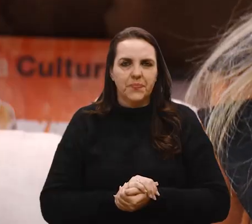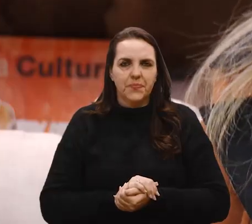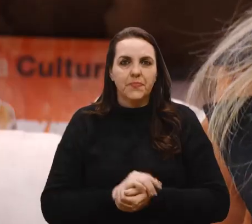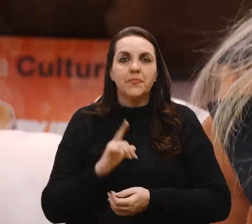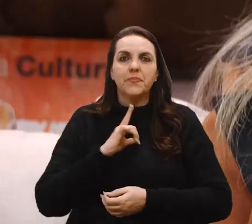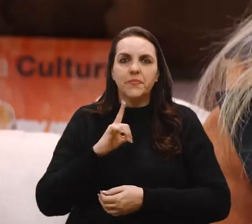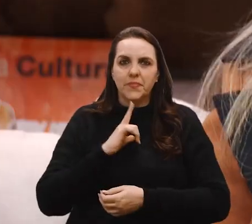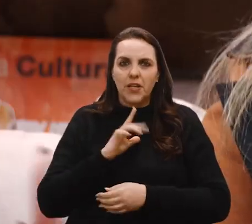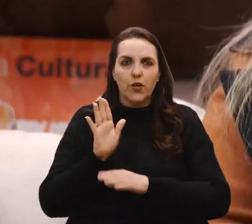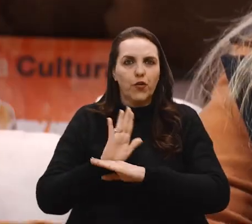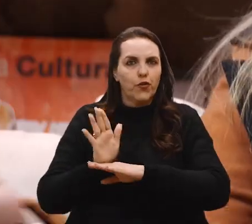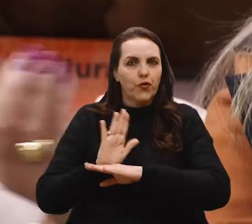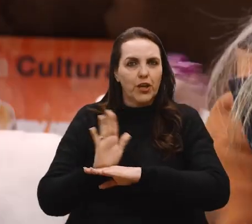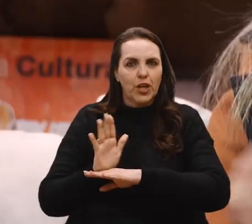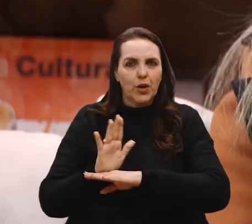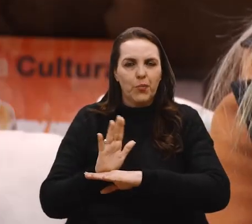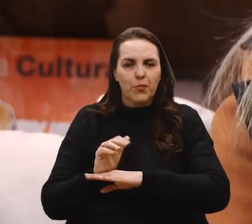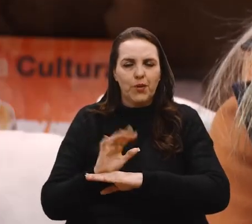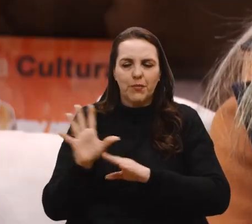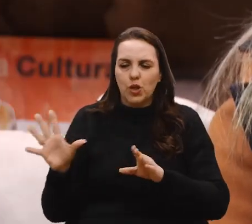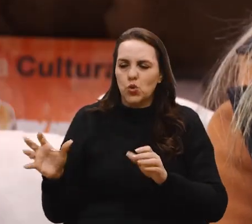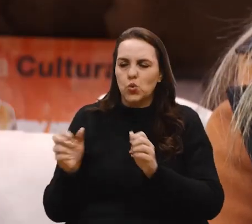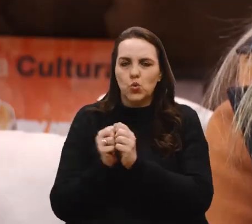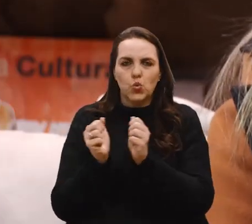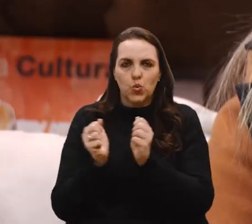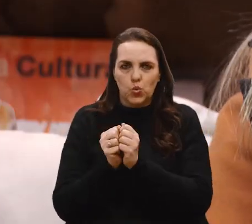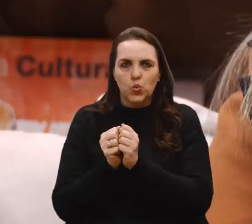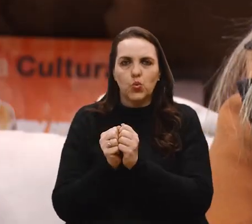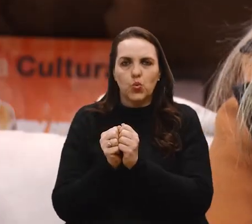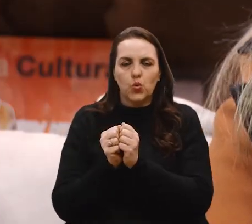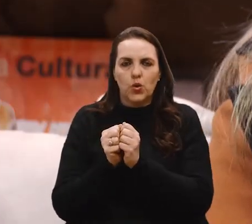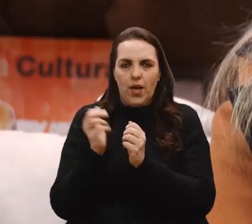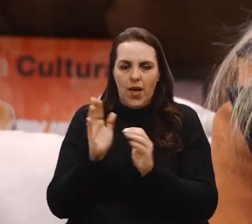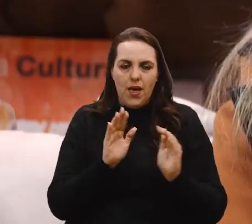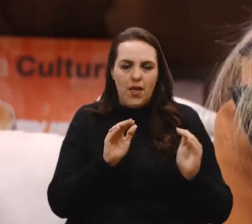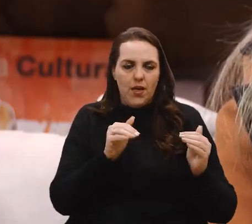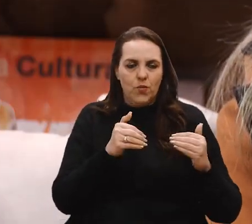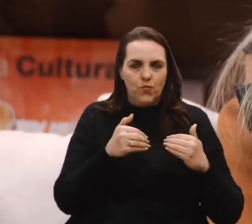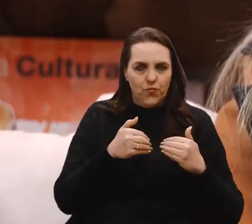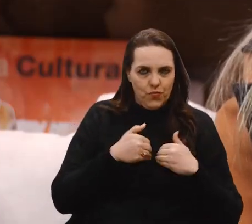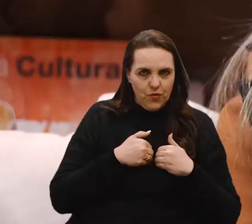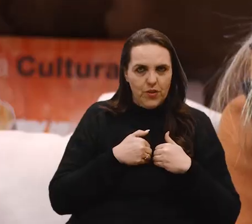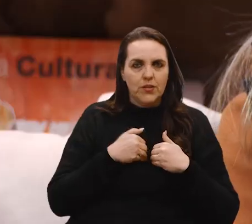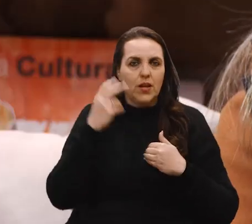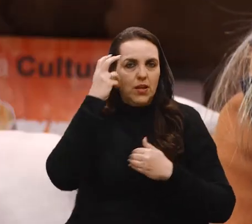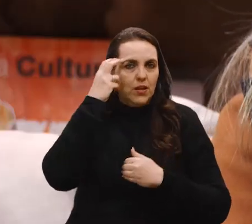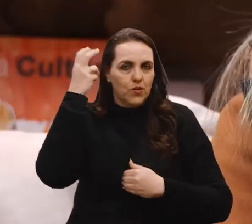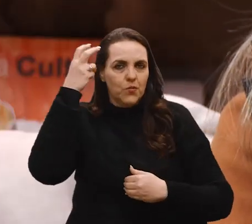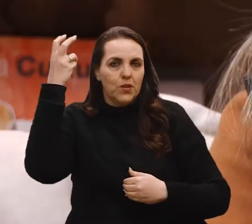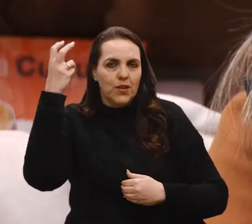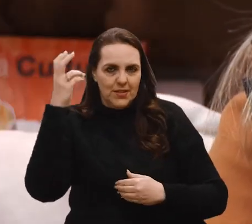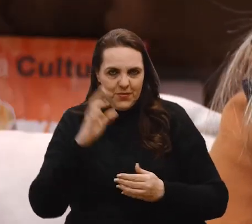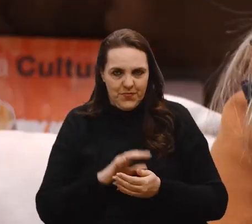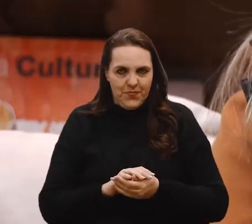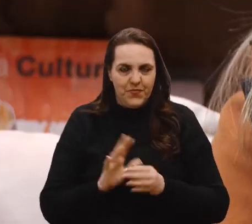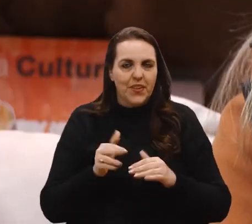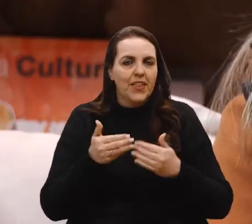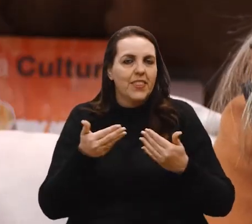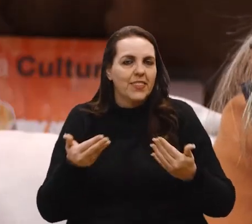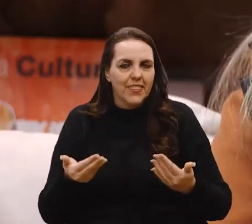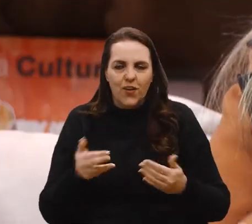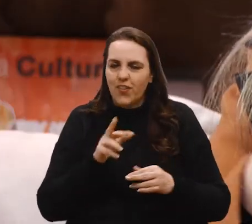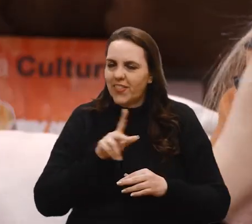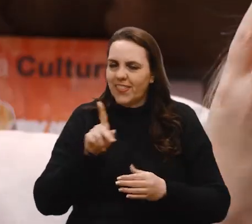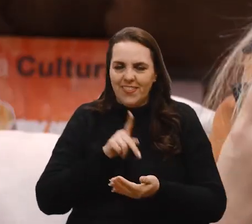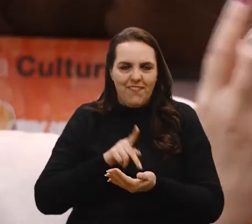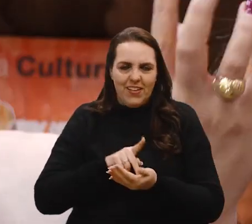existem muitos filmes que colocam junto, né? A TEA com o superdotado, por exemplo, assim, então, e na verdade não